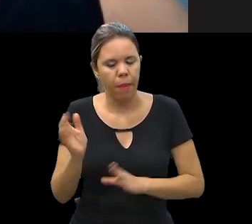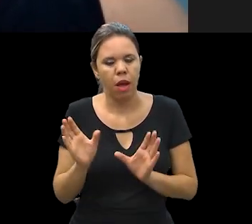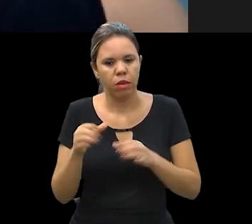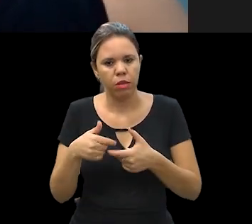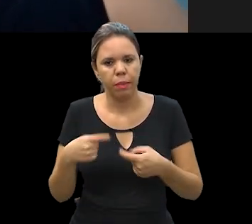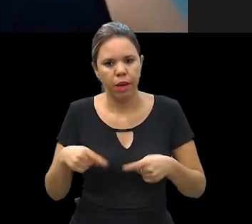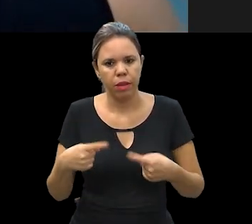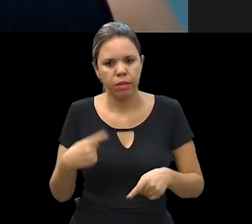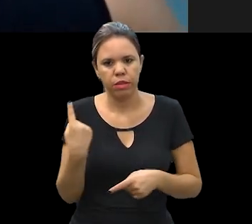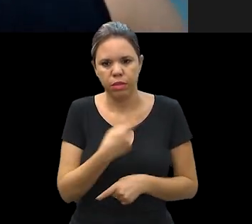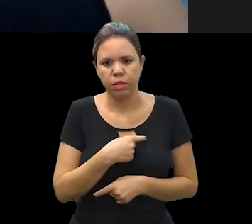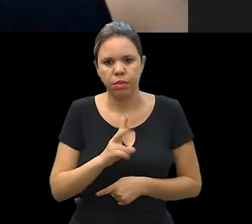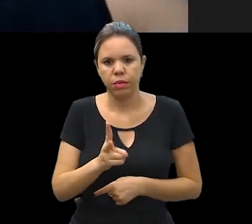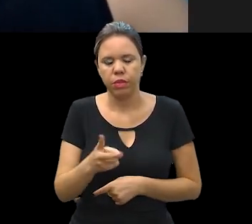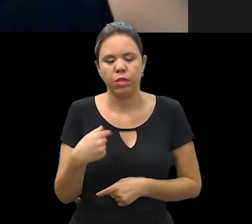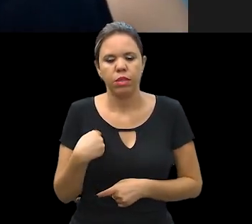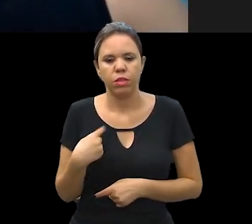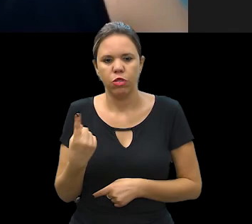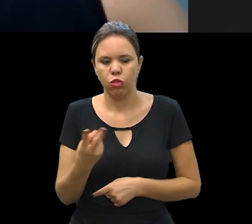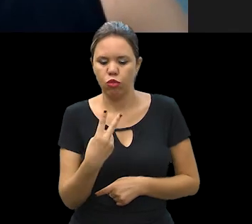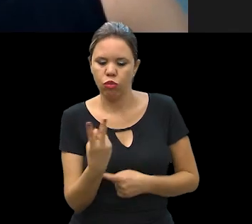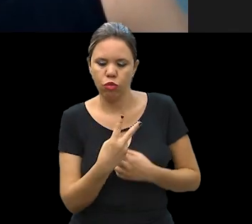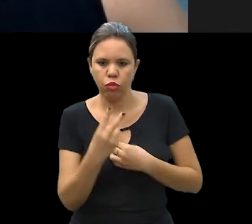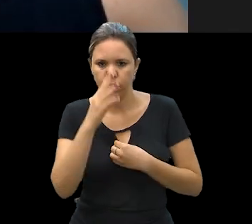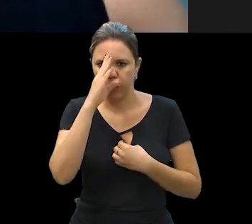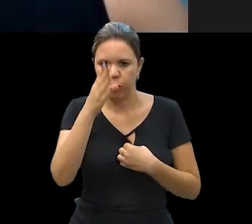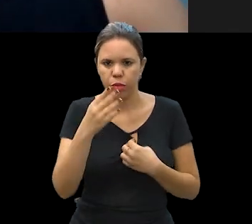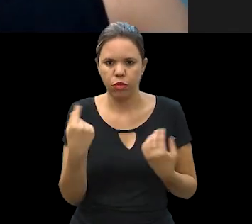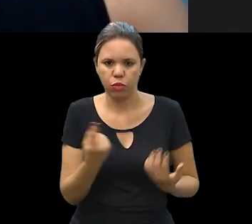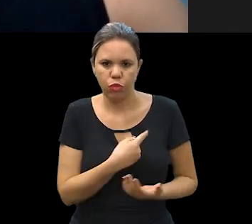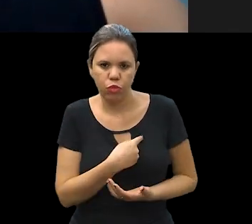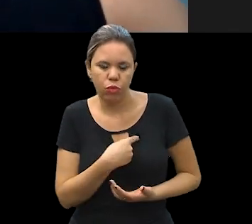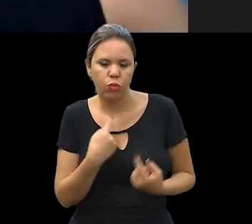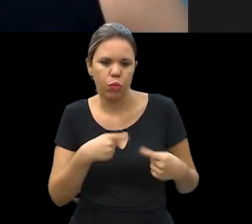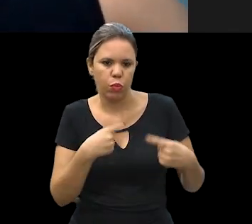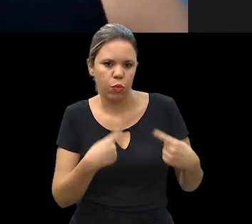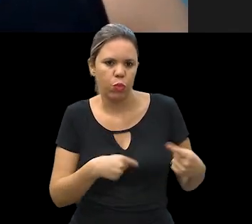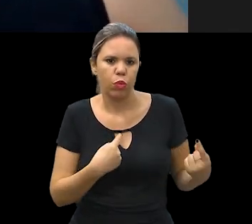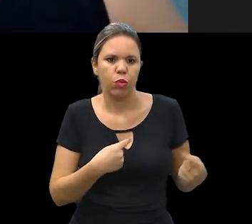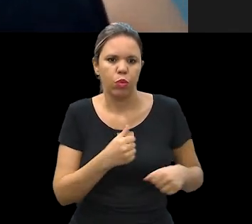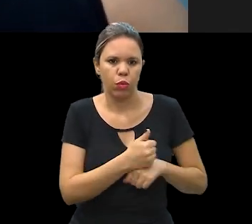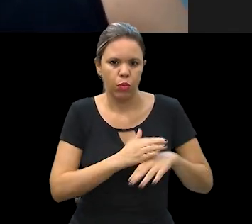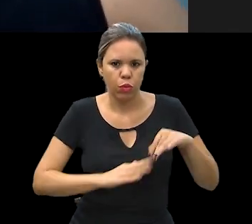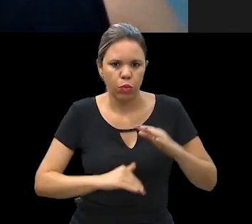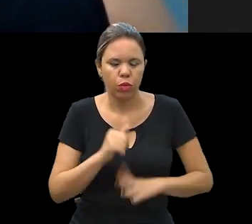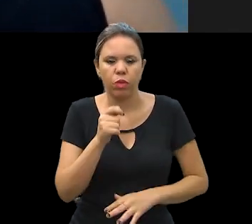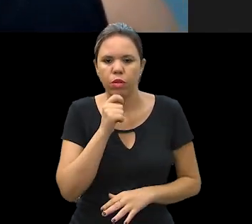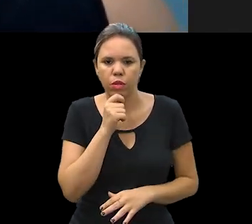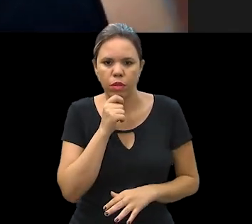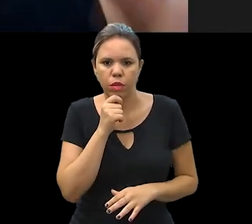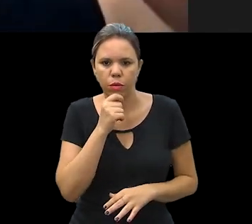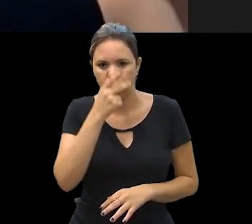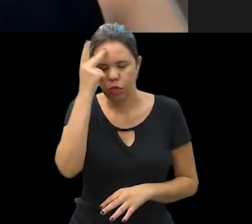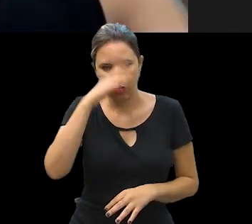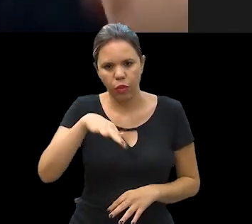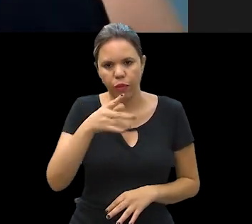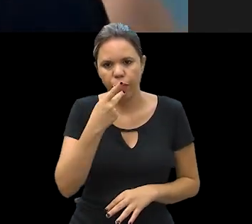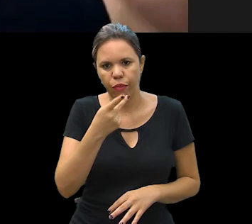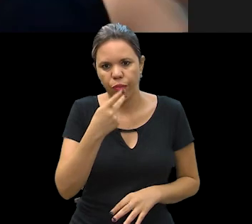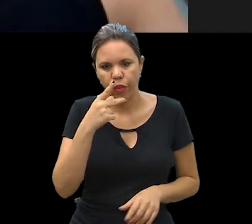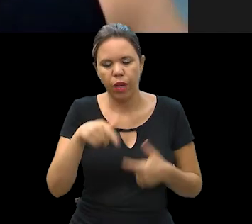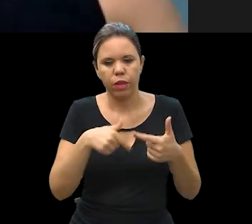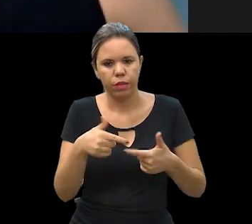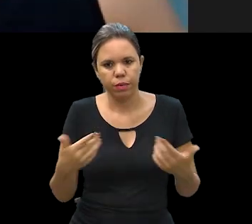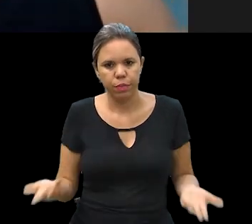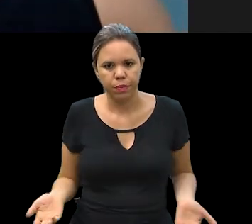banda, porque a gente sempre, eu e o Simon principalmente, nós somos músicos, né? Não, como o pessoal fala,